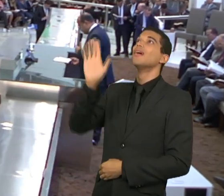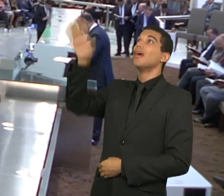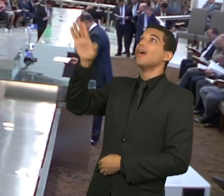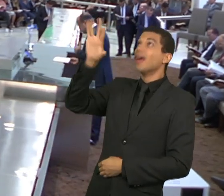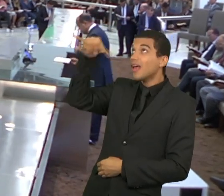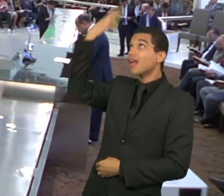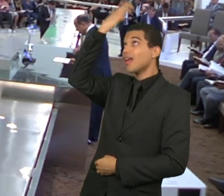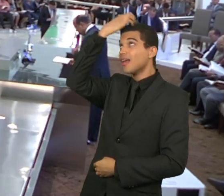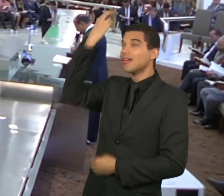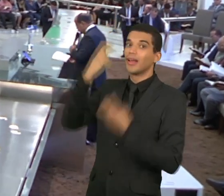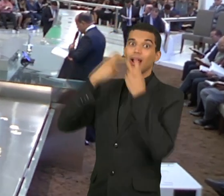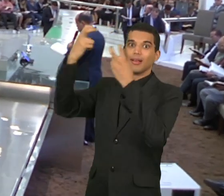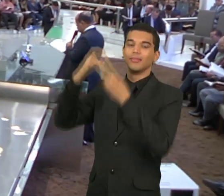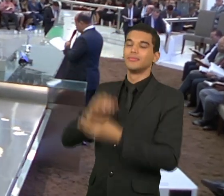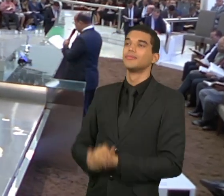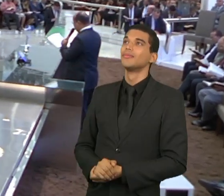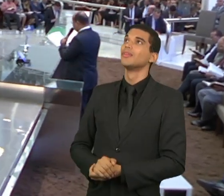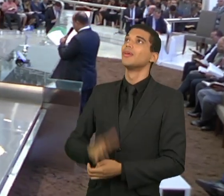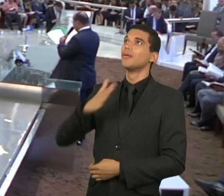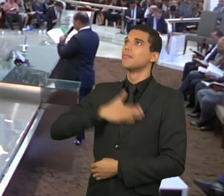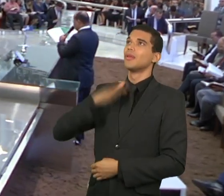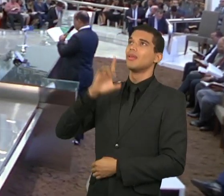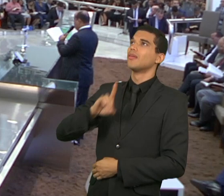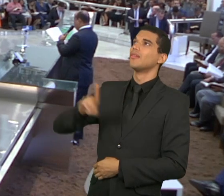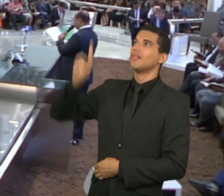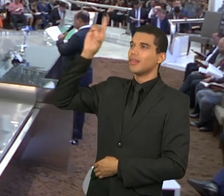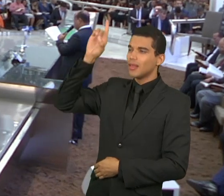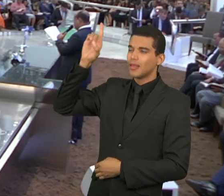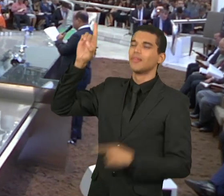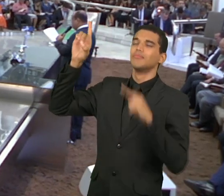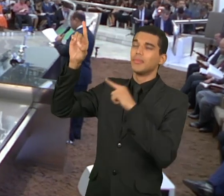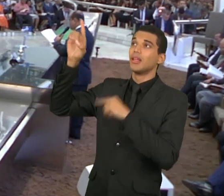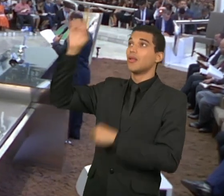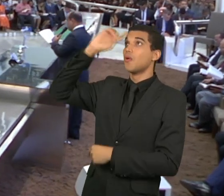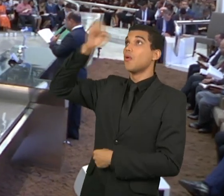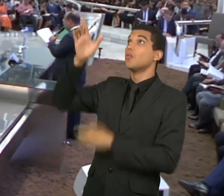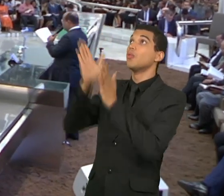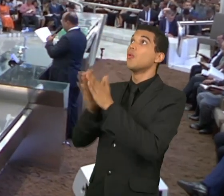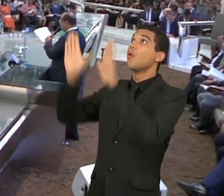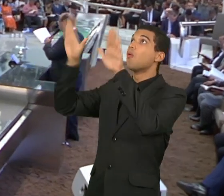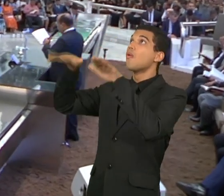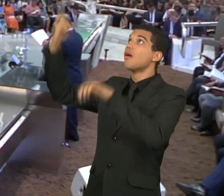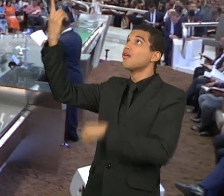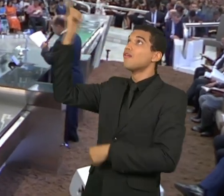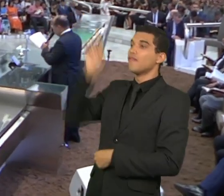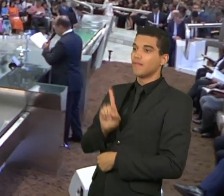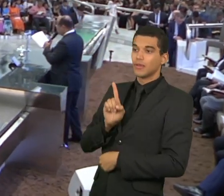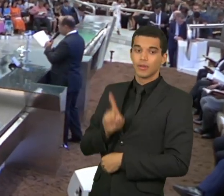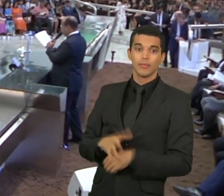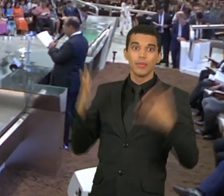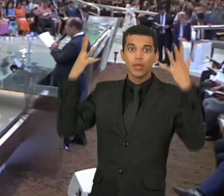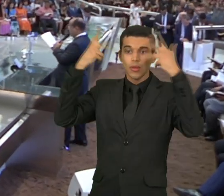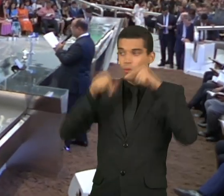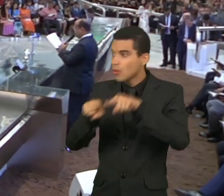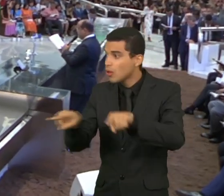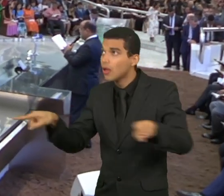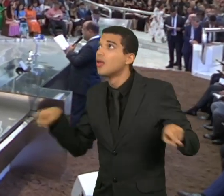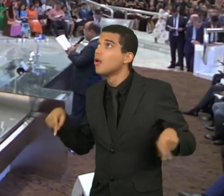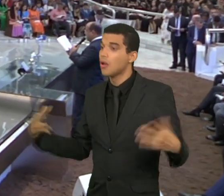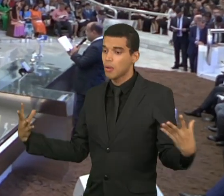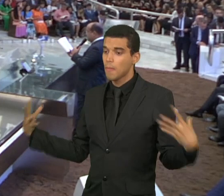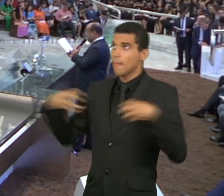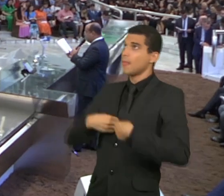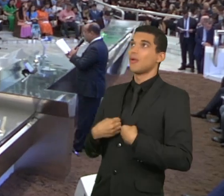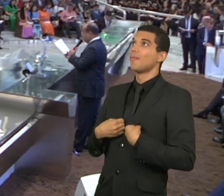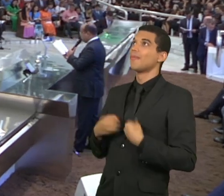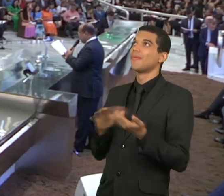vive para sempre. O meu Deus enviou o seu anjo e fechou a boca dos leões,